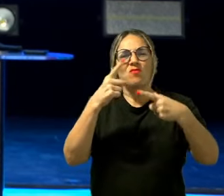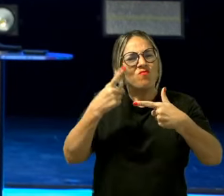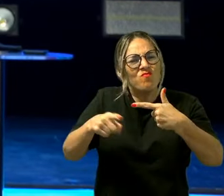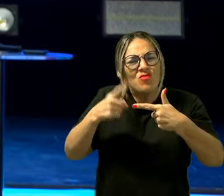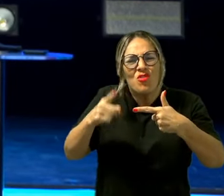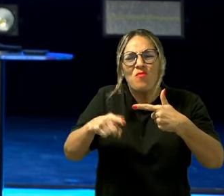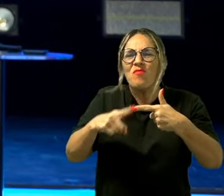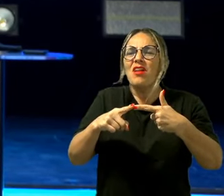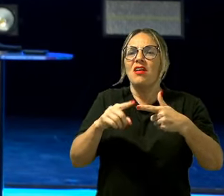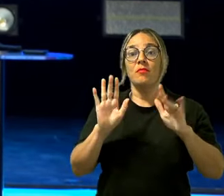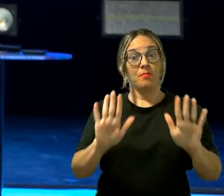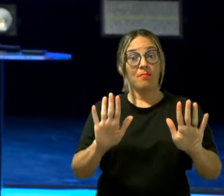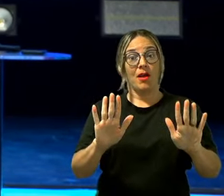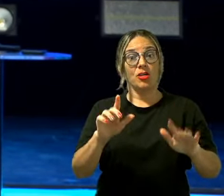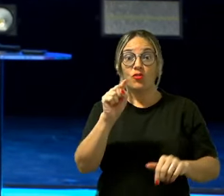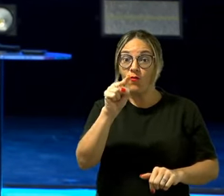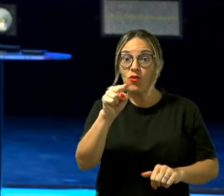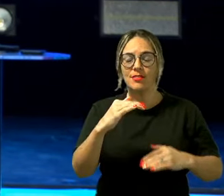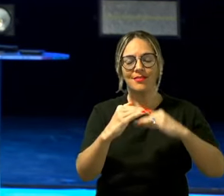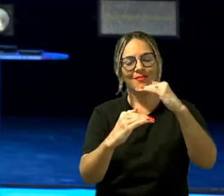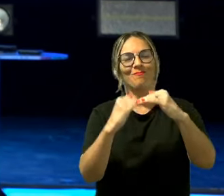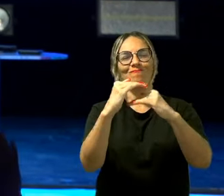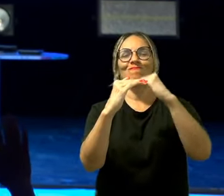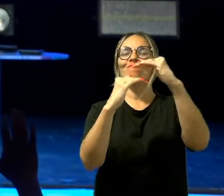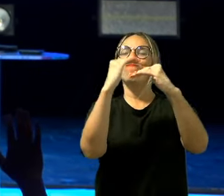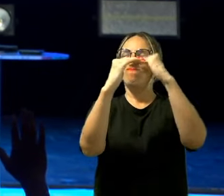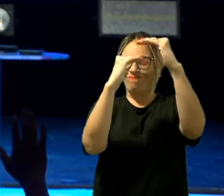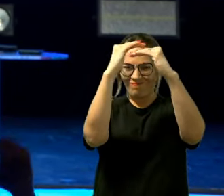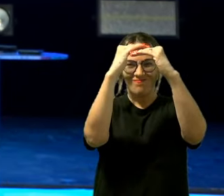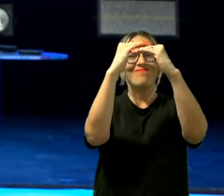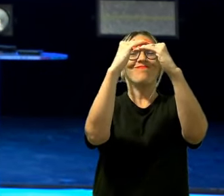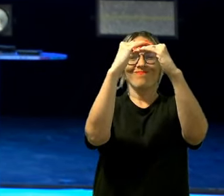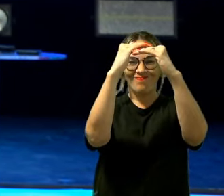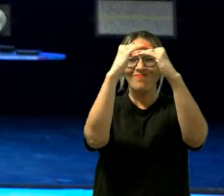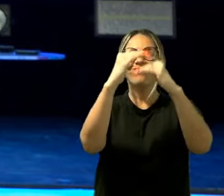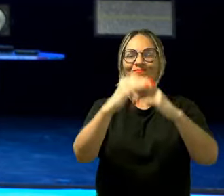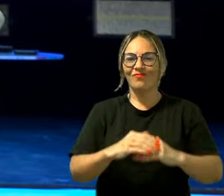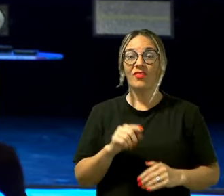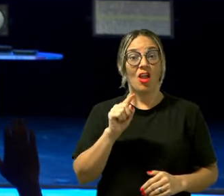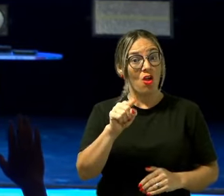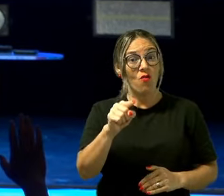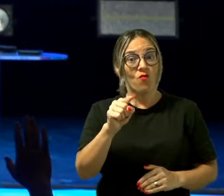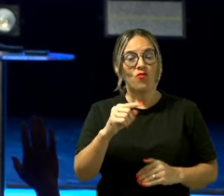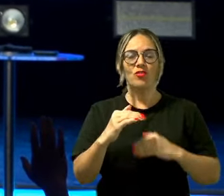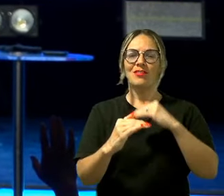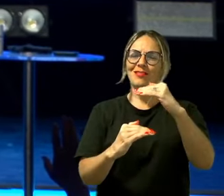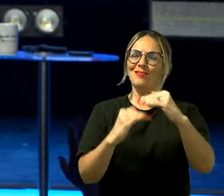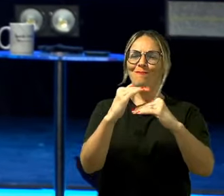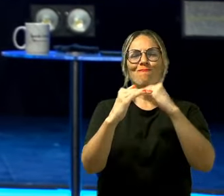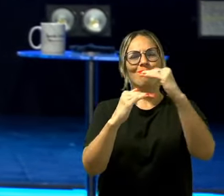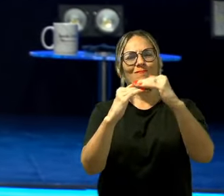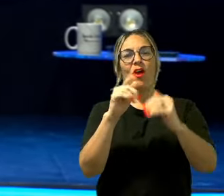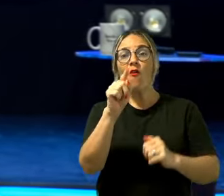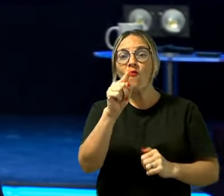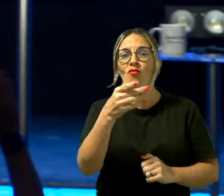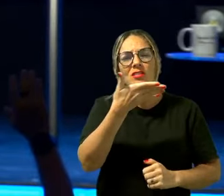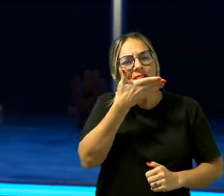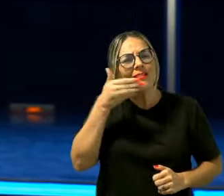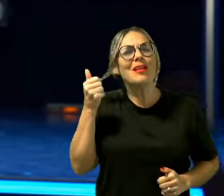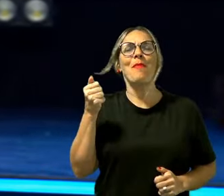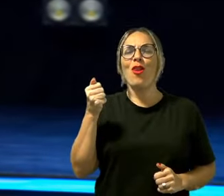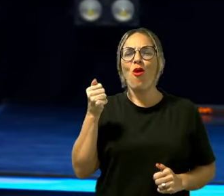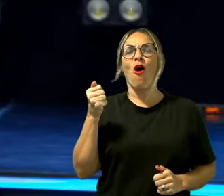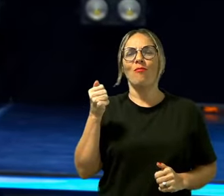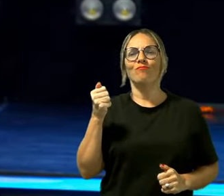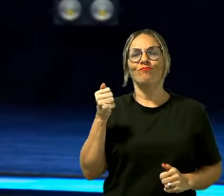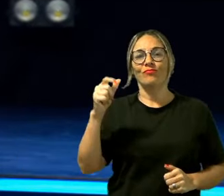porque você está crescendo. É porque você está crescendo. É porque você está crescendo. Então o diabo tenta de todos os